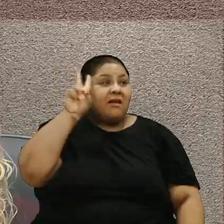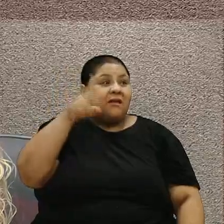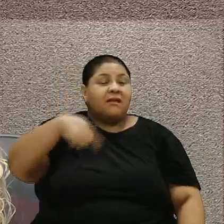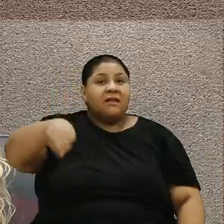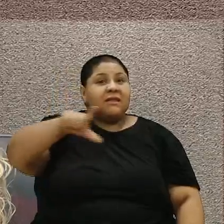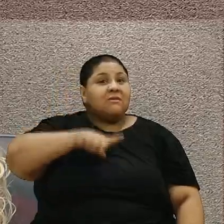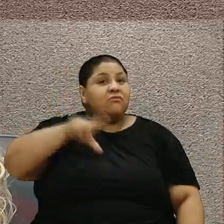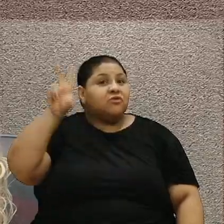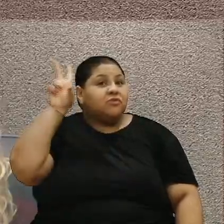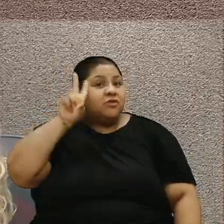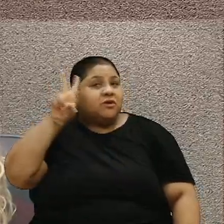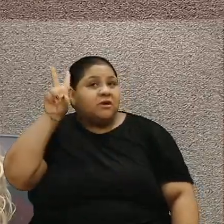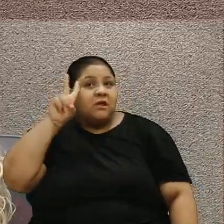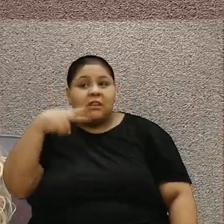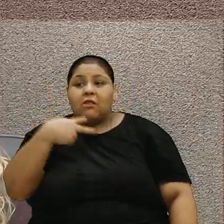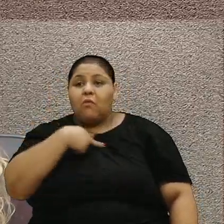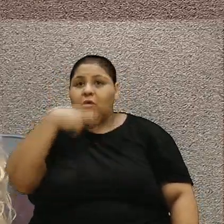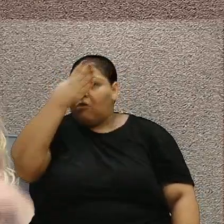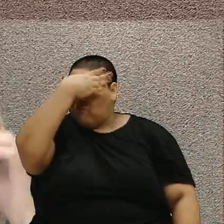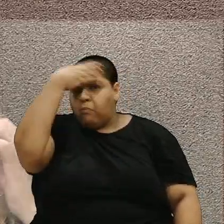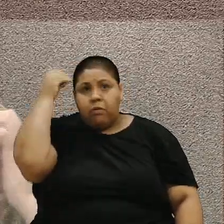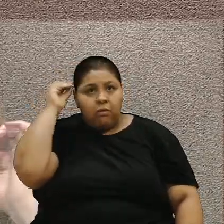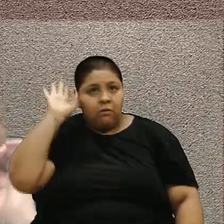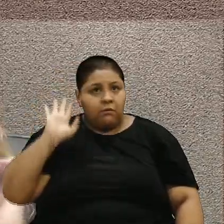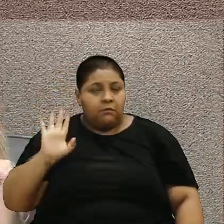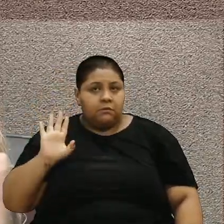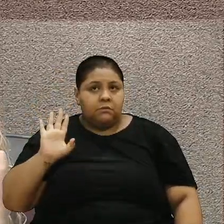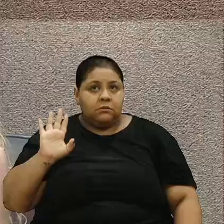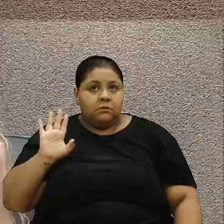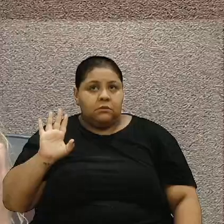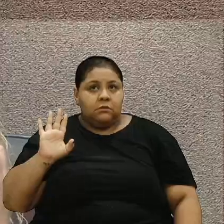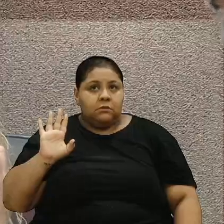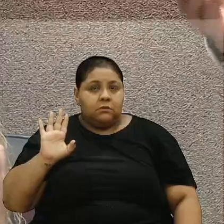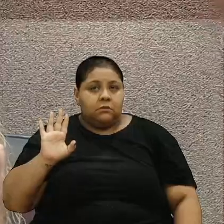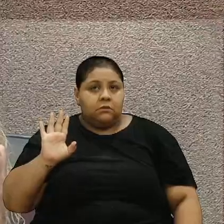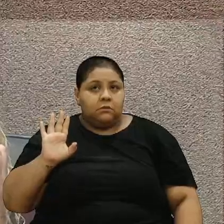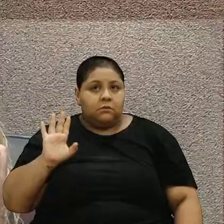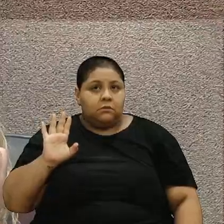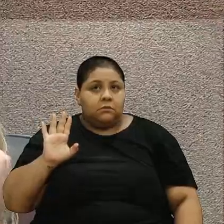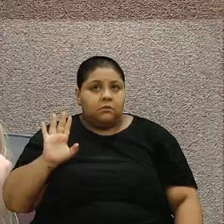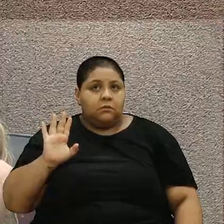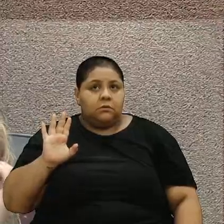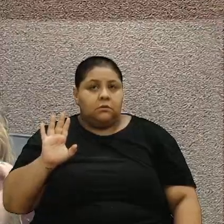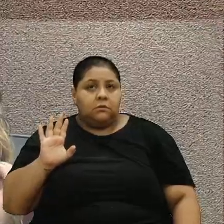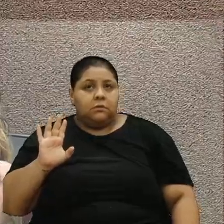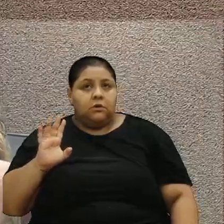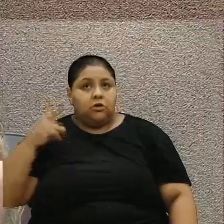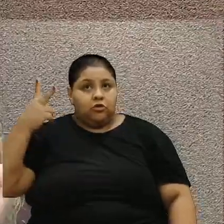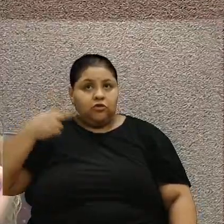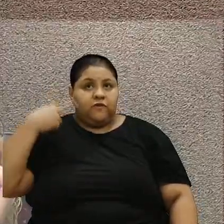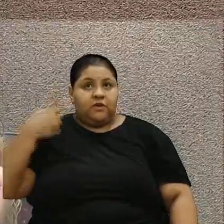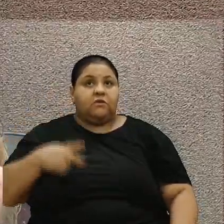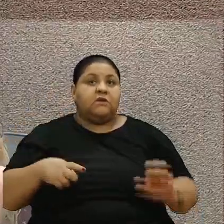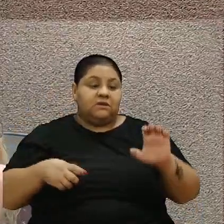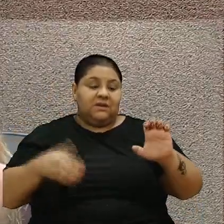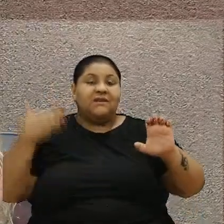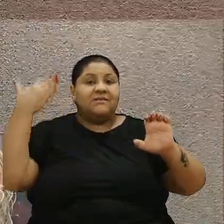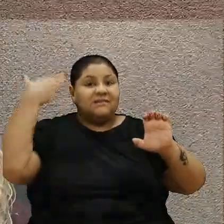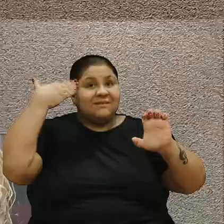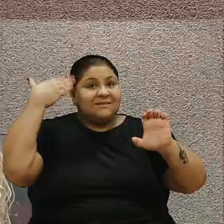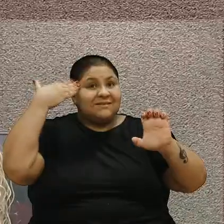que lembrar, nós não podemos esquecer. E os nobres pares da esquerda sabem que o que eu vou dizer é verdade. Eles